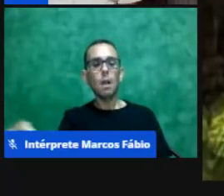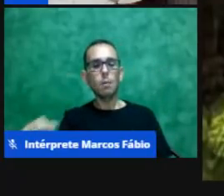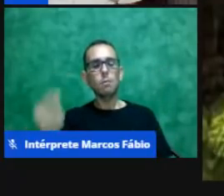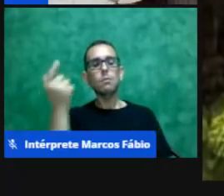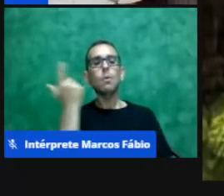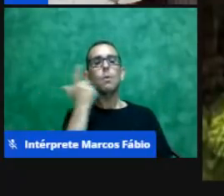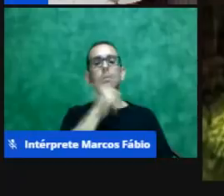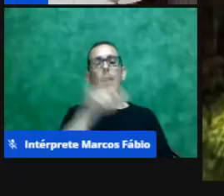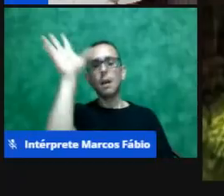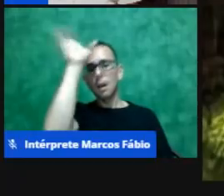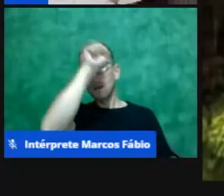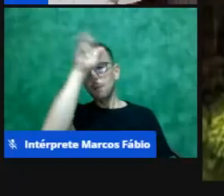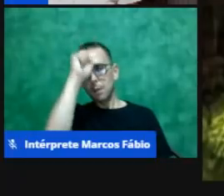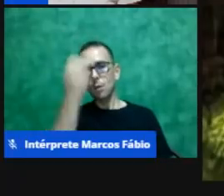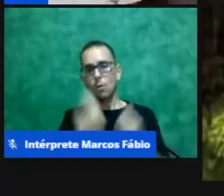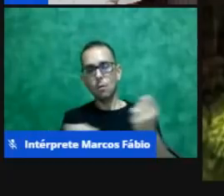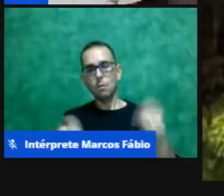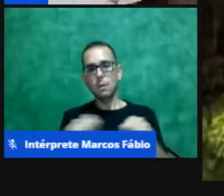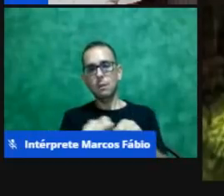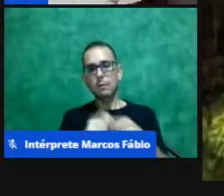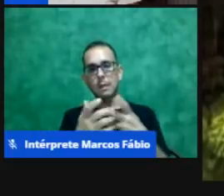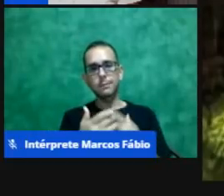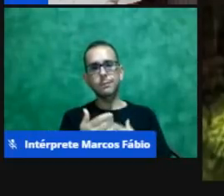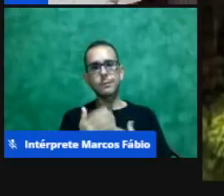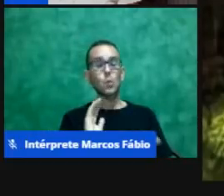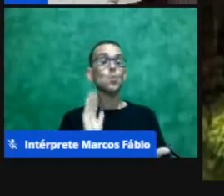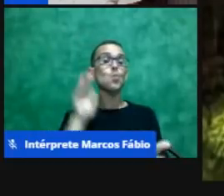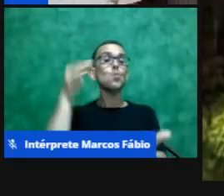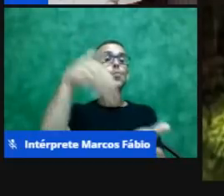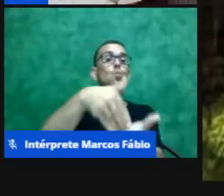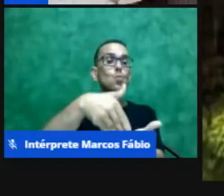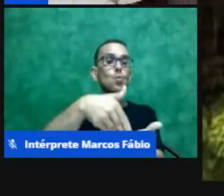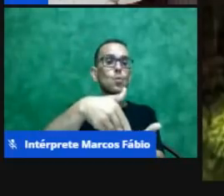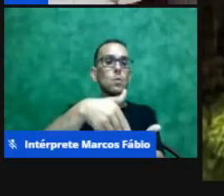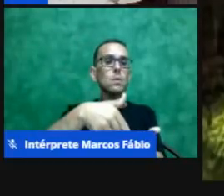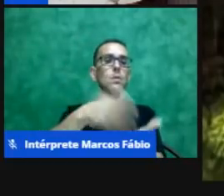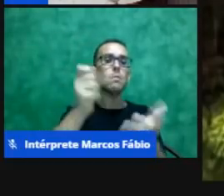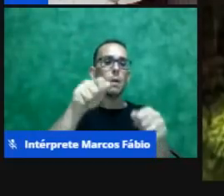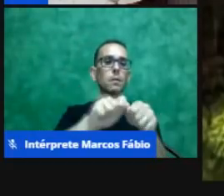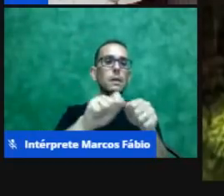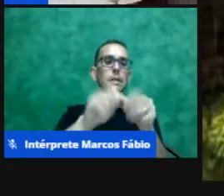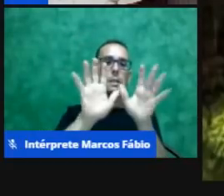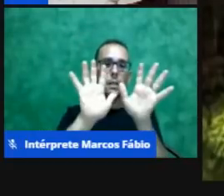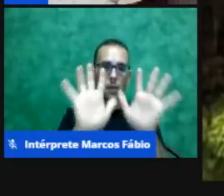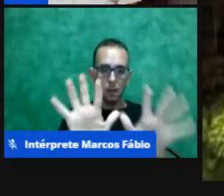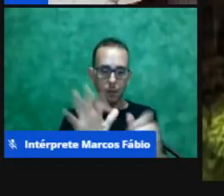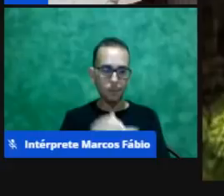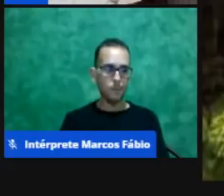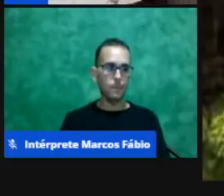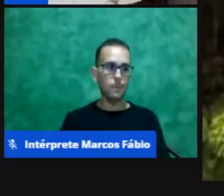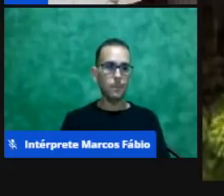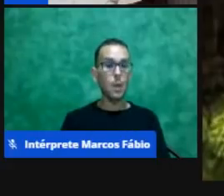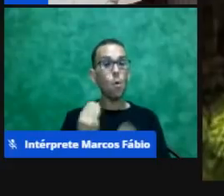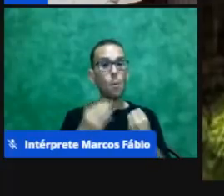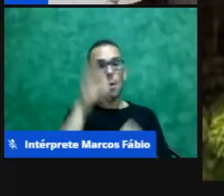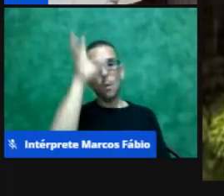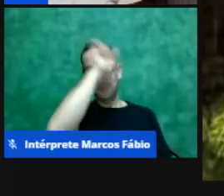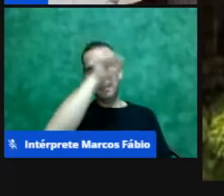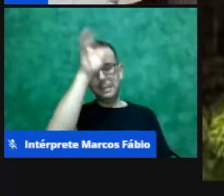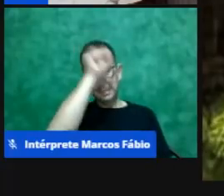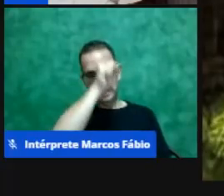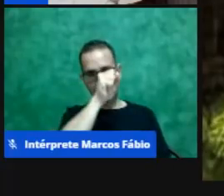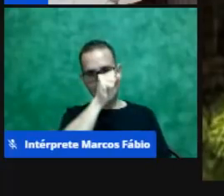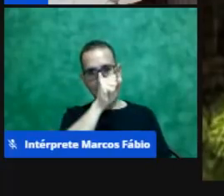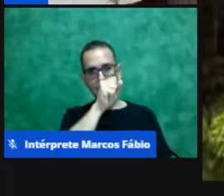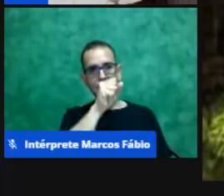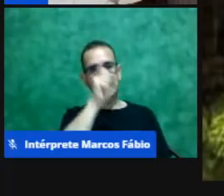aprendendo como é que faz. Esses últimos eu procuro fazer da seguinte forma. Como eu aprendi com o meu supervisor lá do